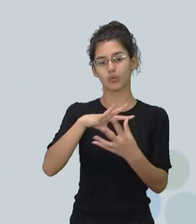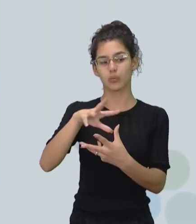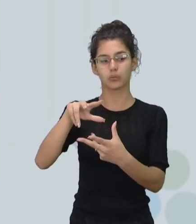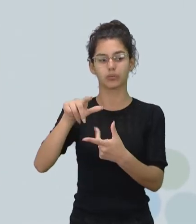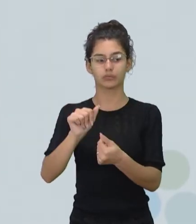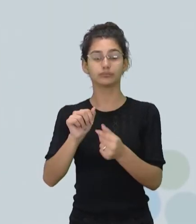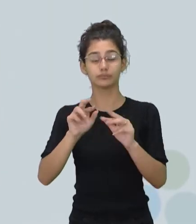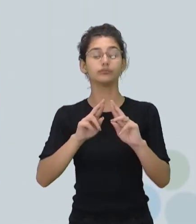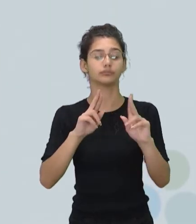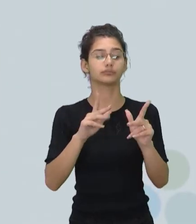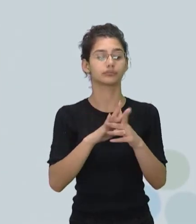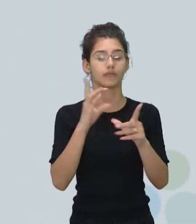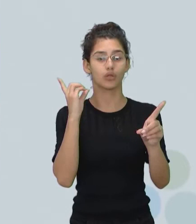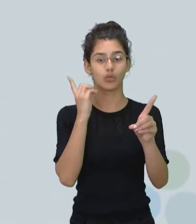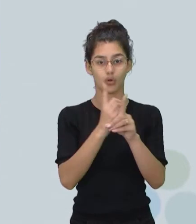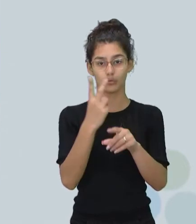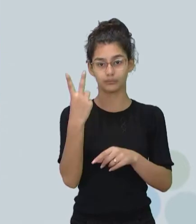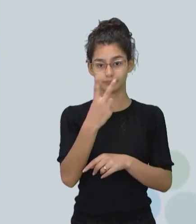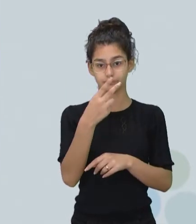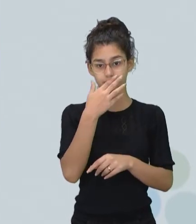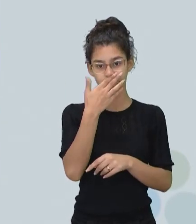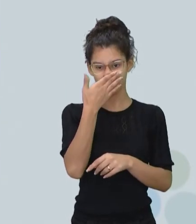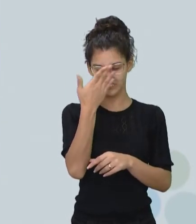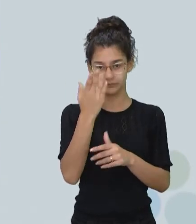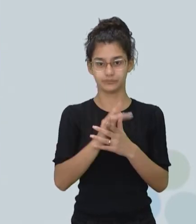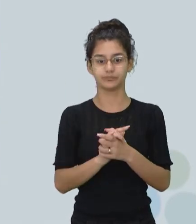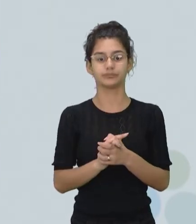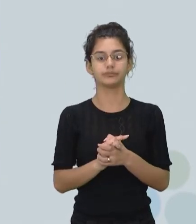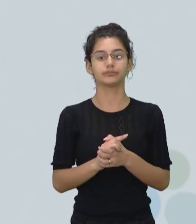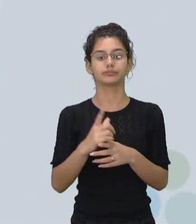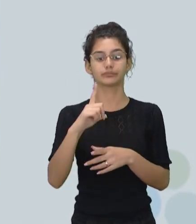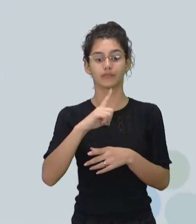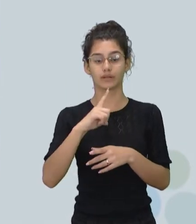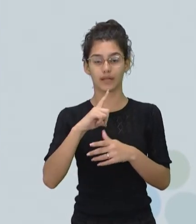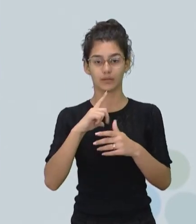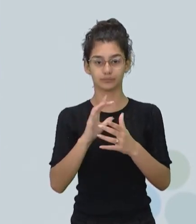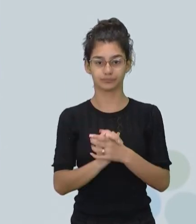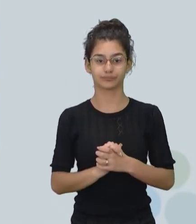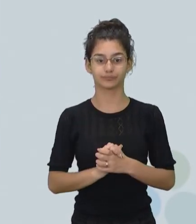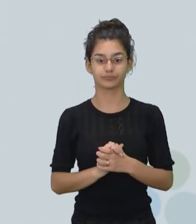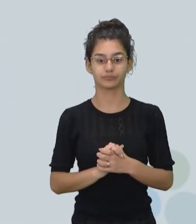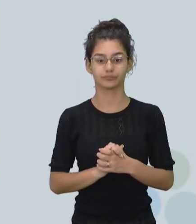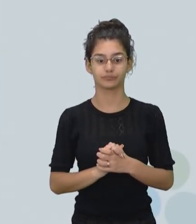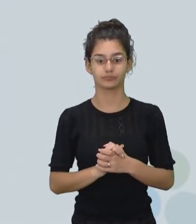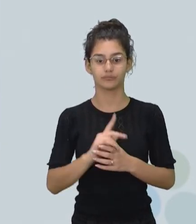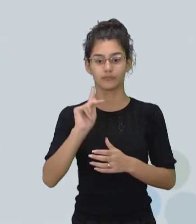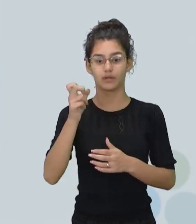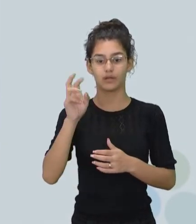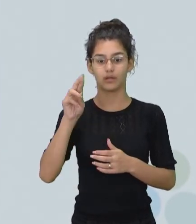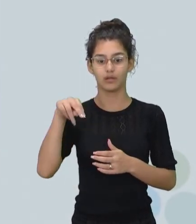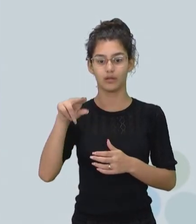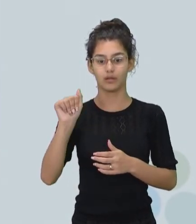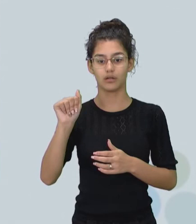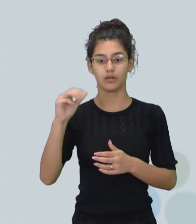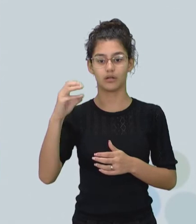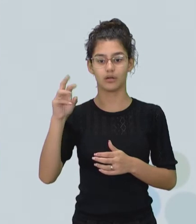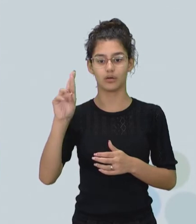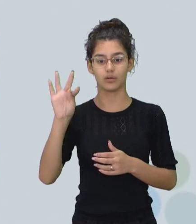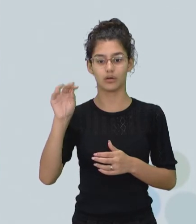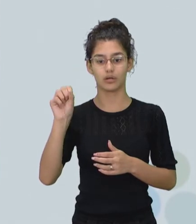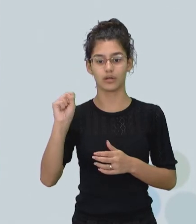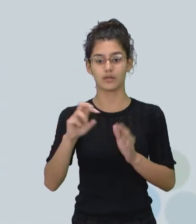né? Encontro entre dois mundos. Nós temos aí, de um lado, Hernán Cortés, que representa